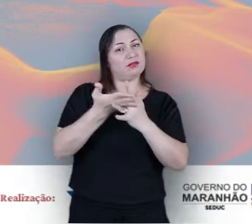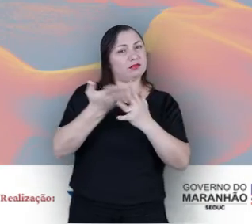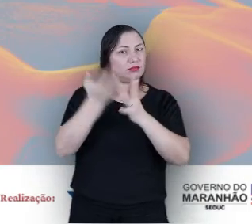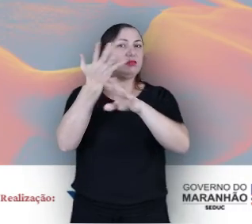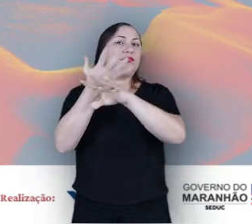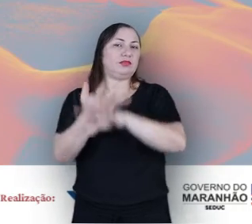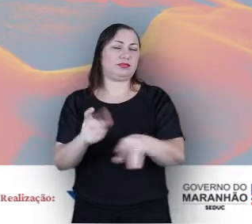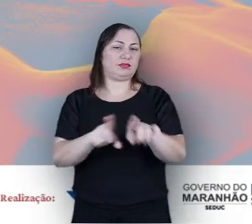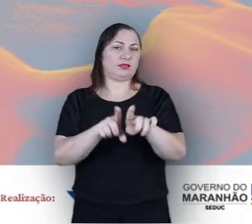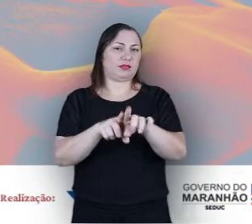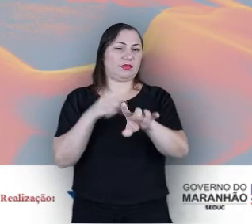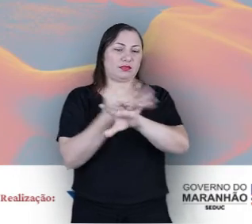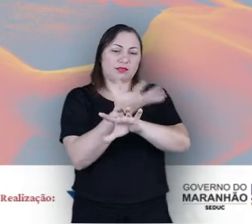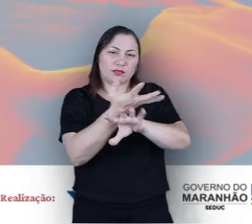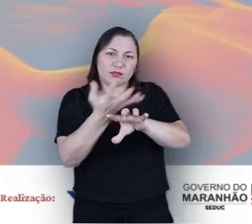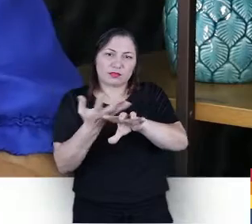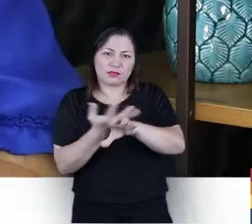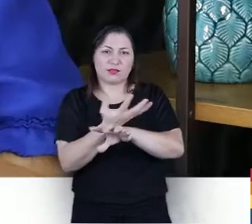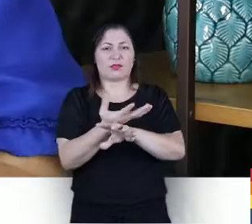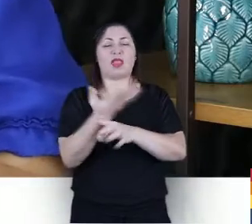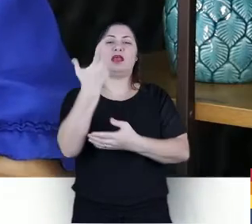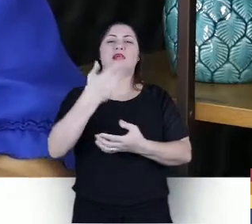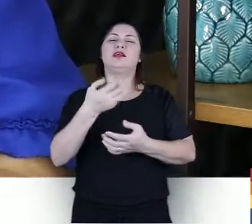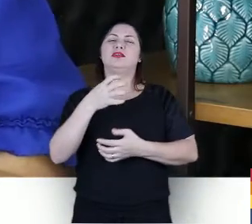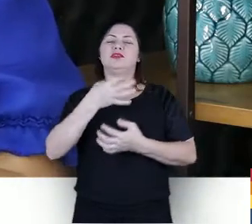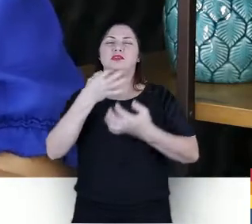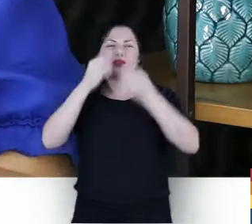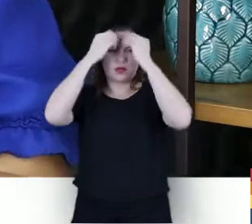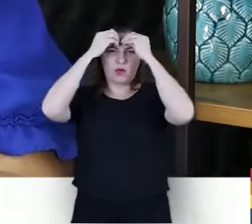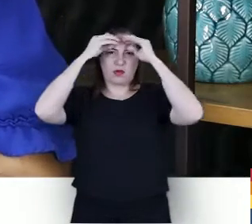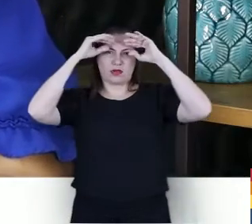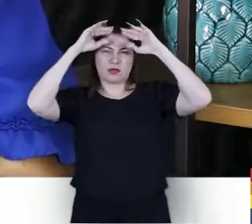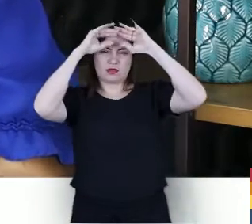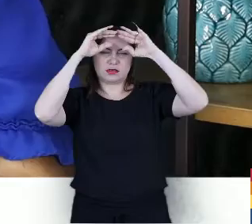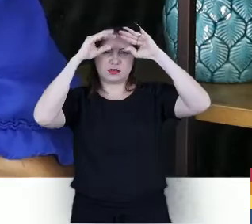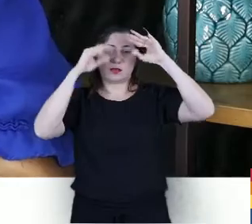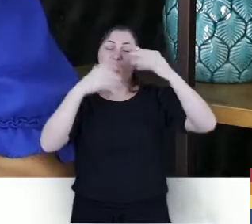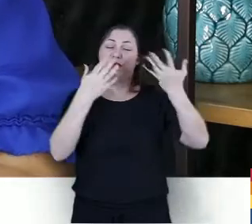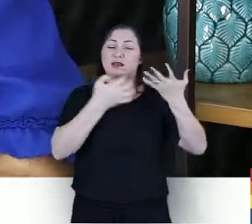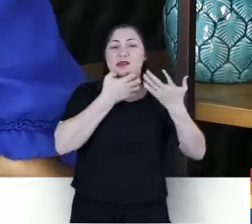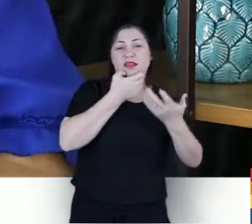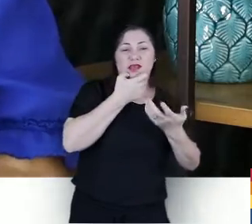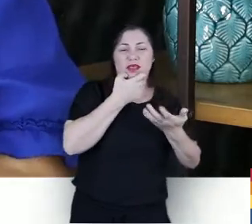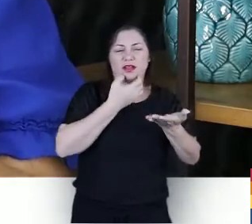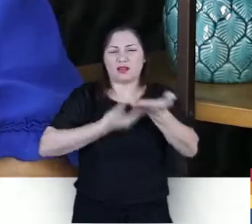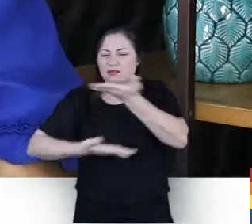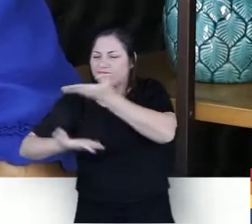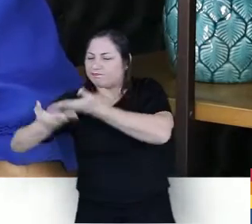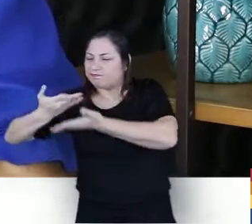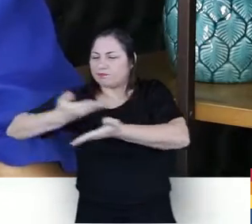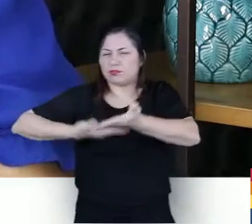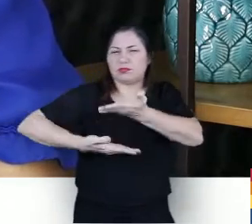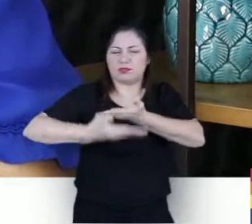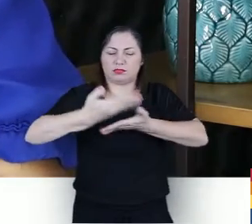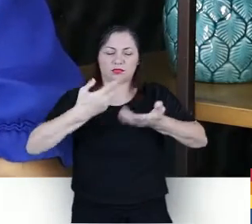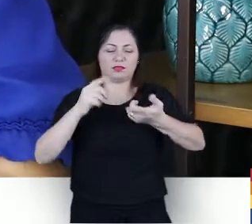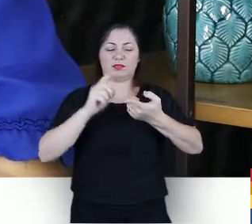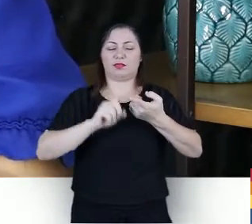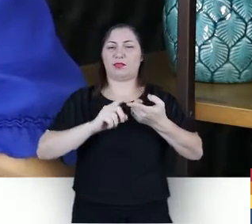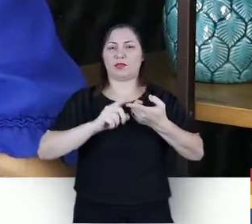de linguagem quanto em outras áreas. E aí como que a gente vai fazer isso, né? Nós vamos falar mais para